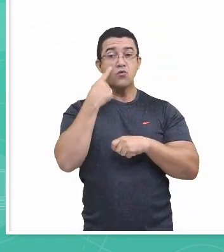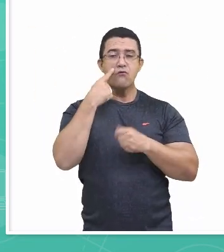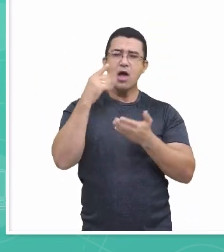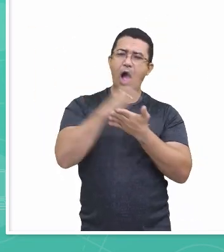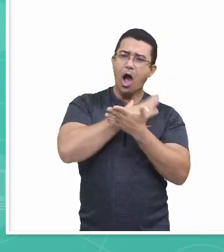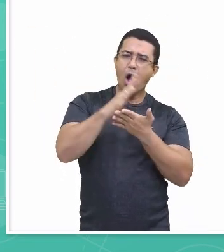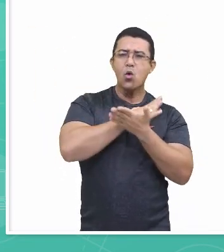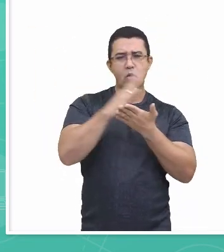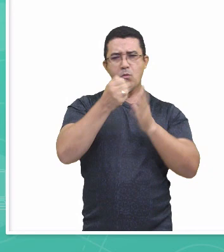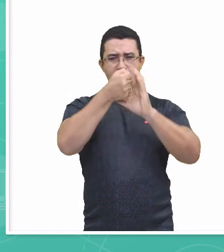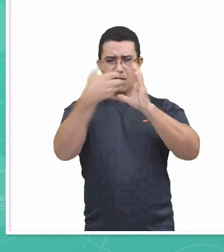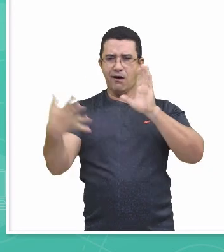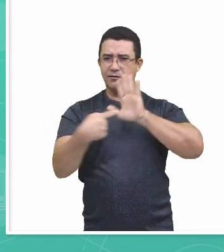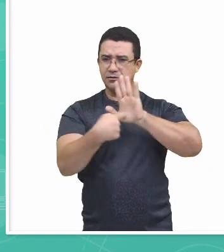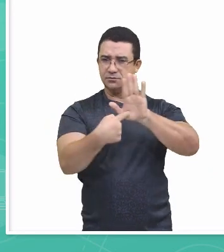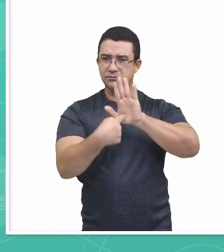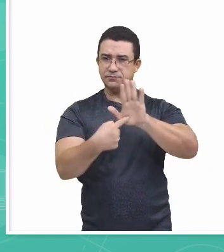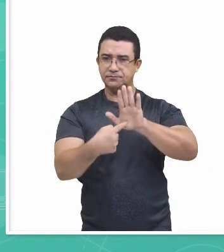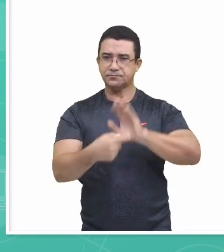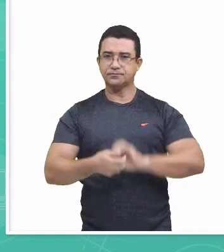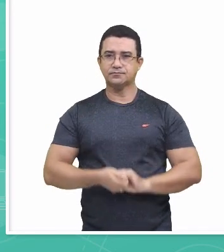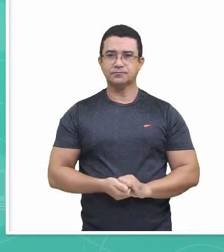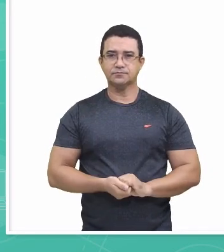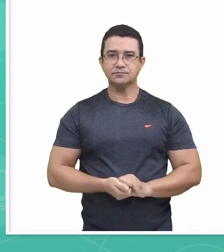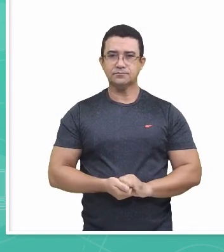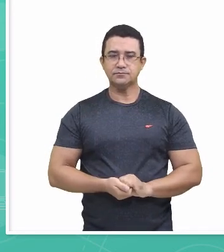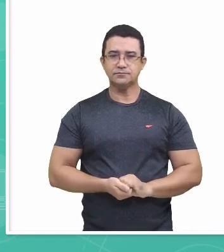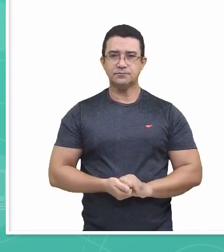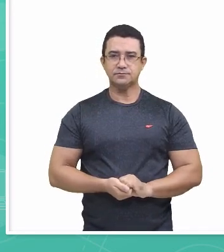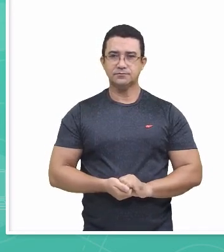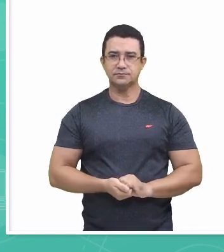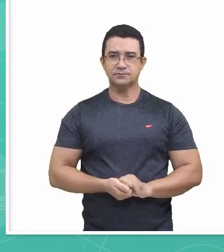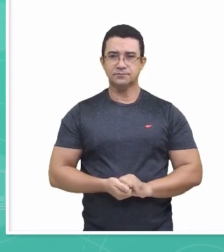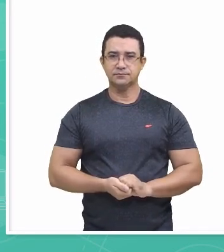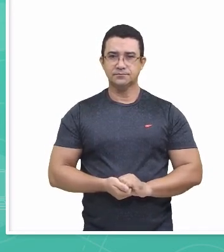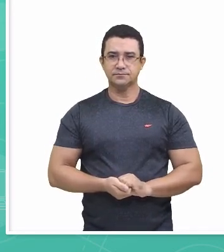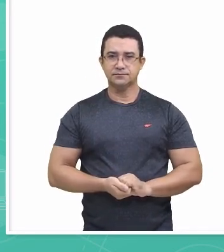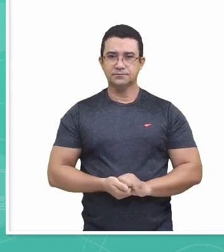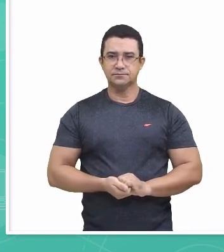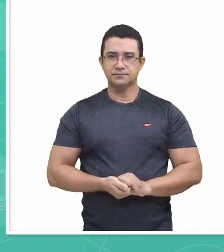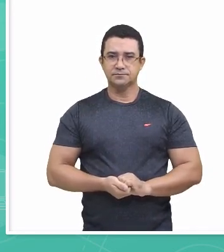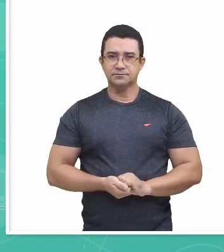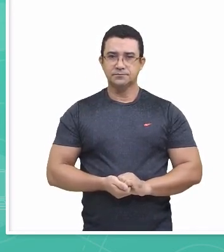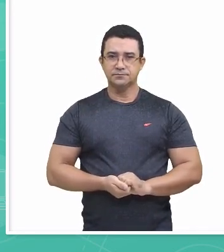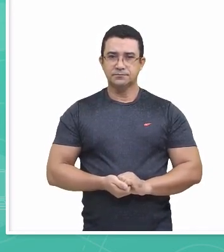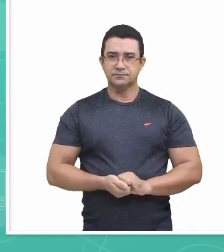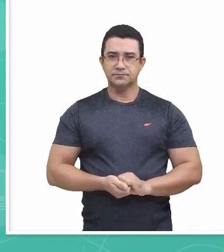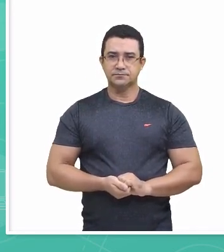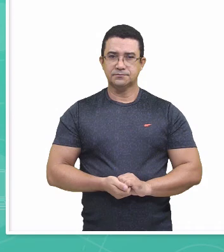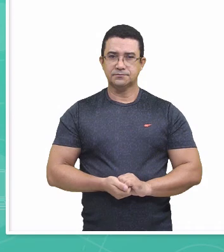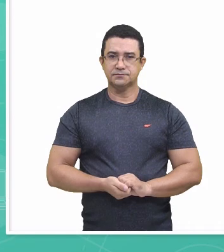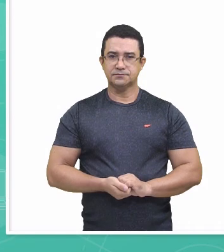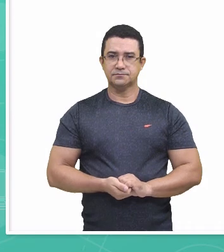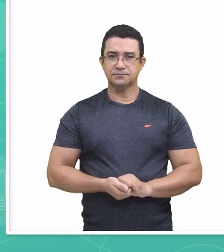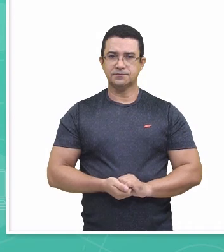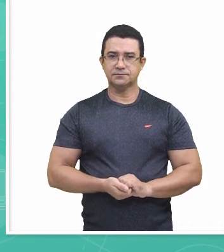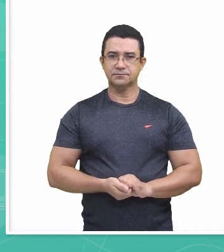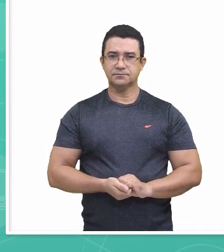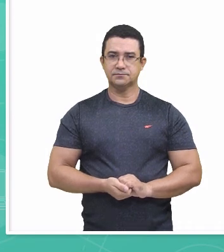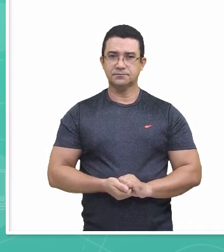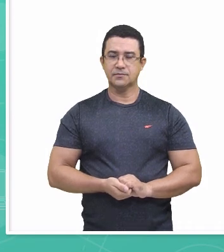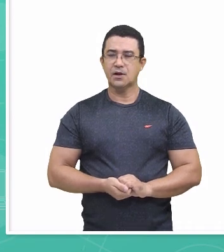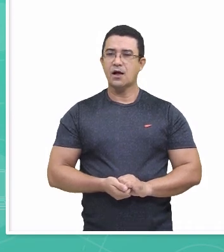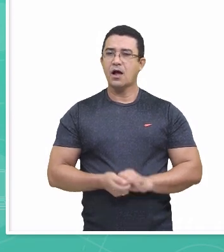aspectos aí, ó, algumas características. Observe aí. Muito bem. Então, a